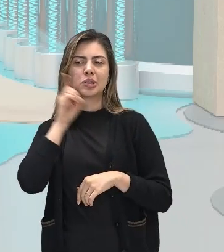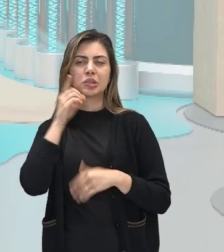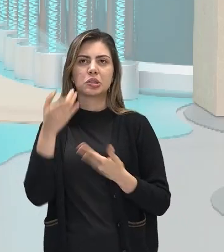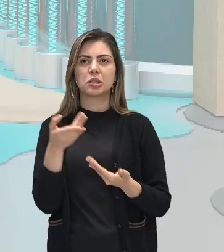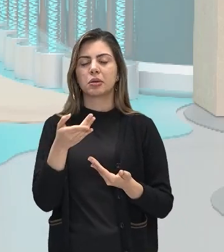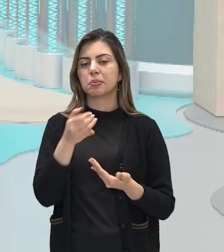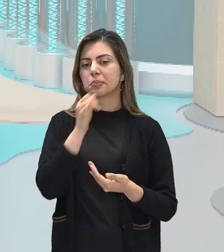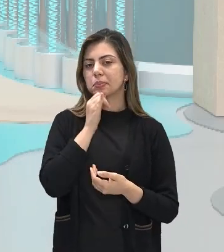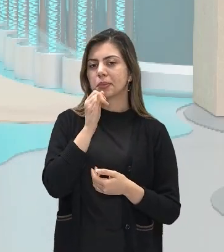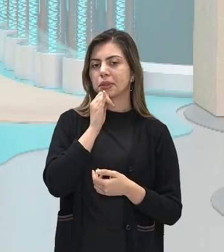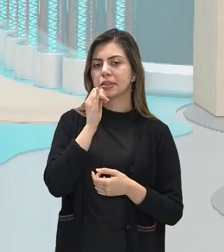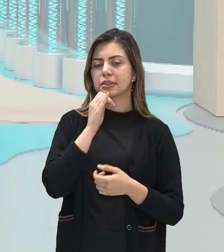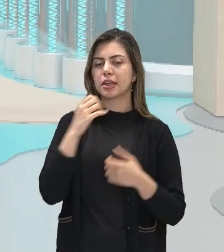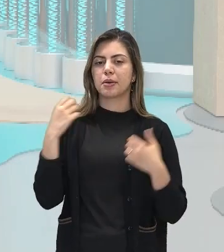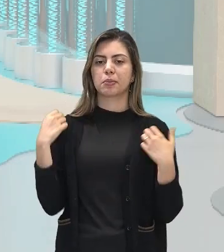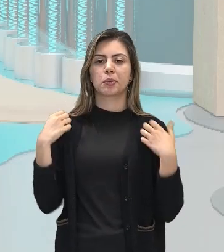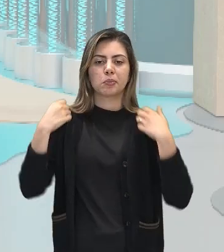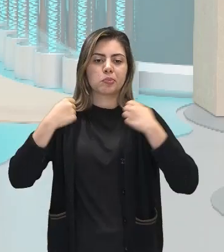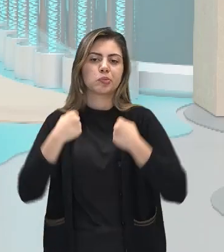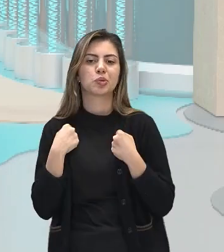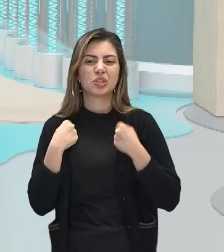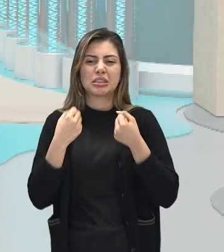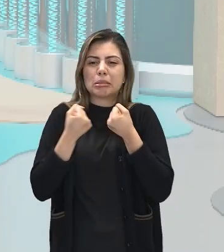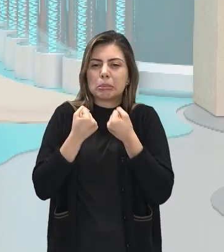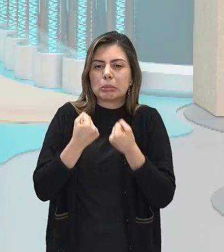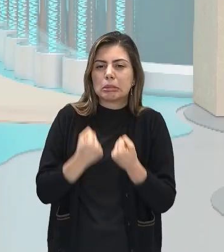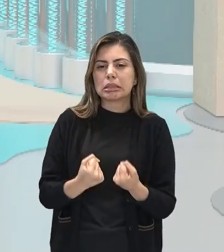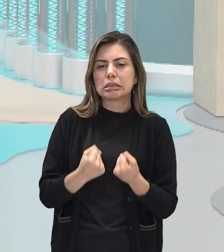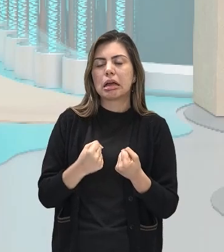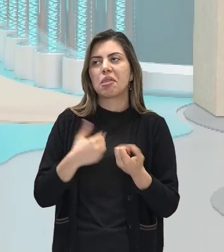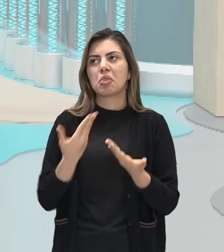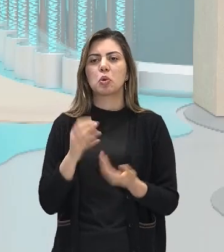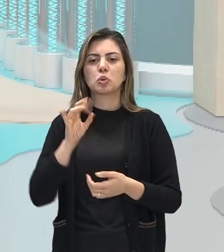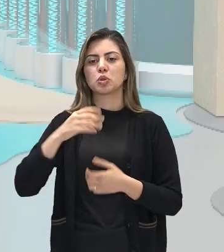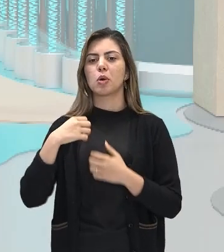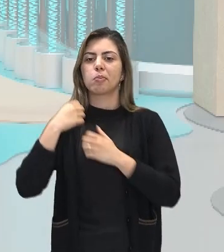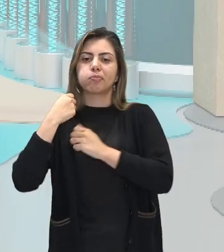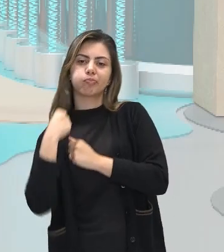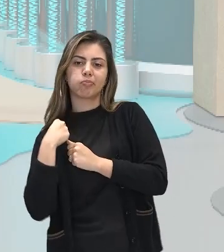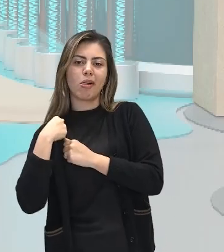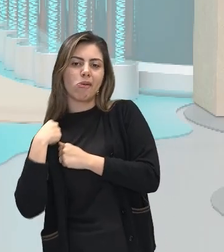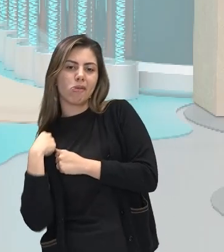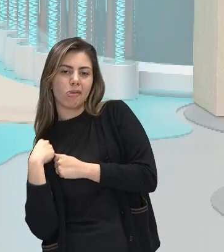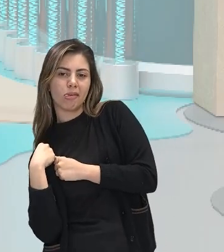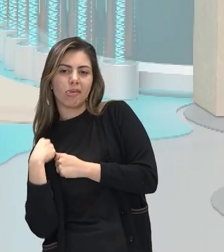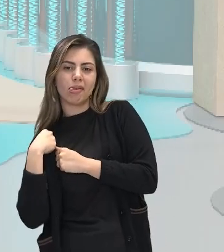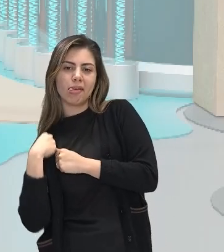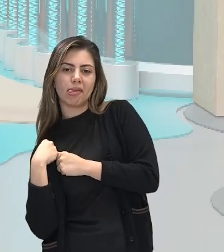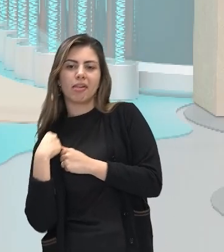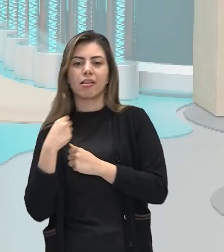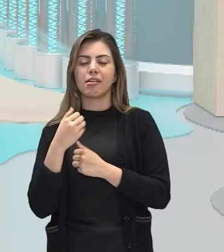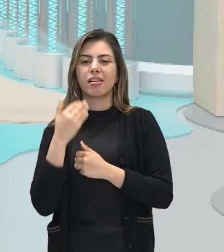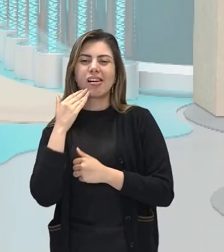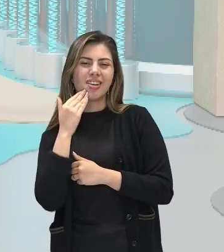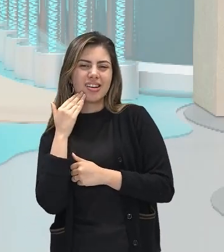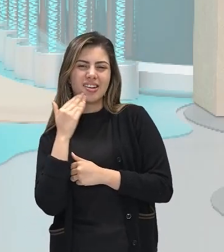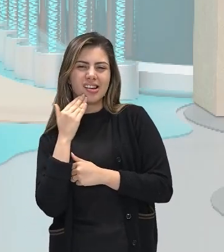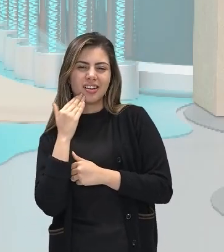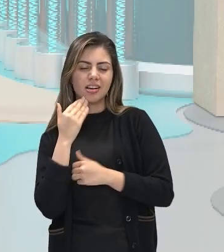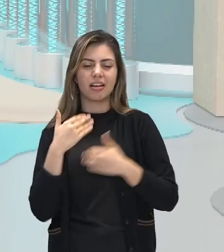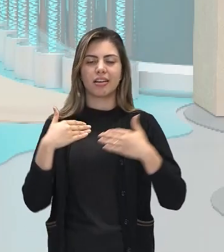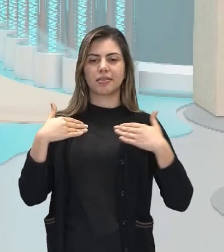exemplo, carregar a mochila só de um lado, que pode causar ali um certo desvio na